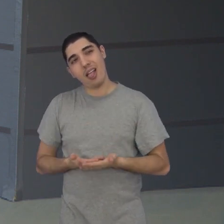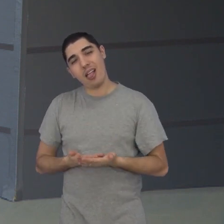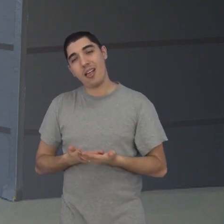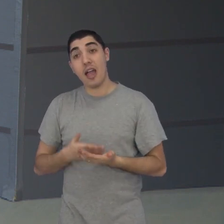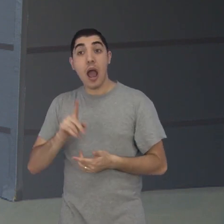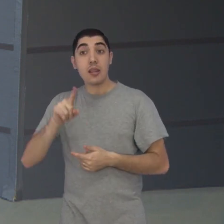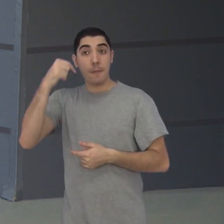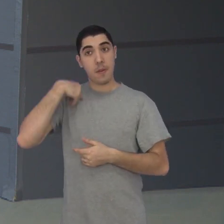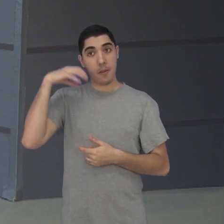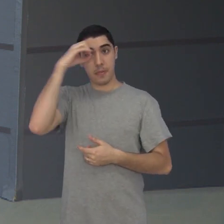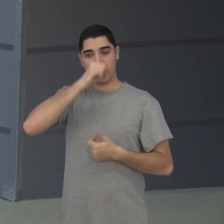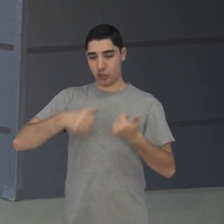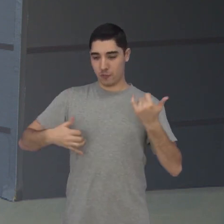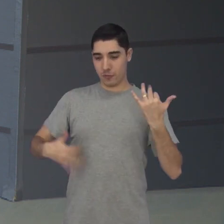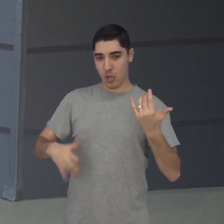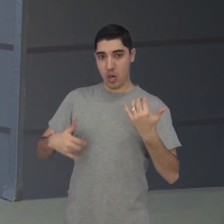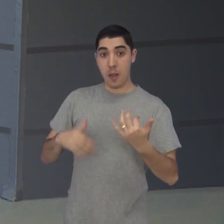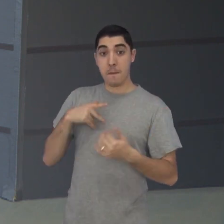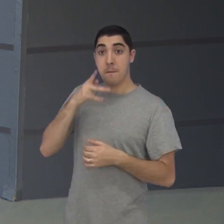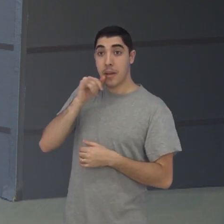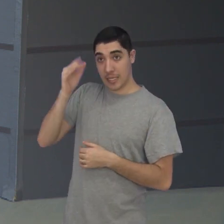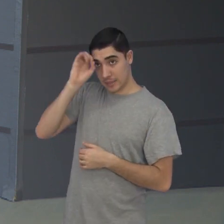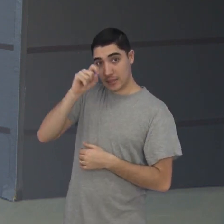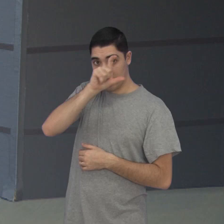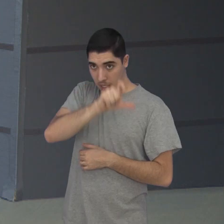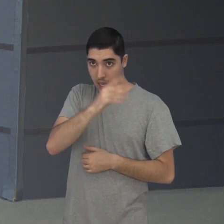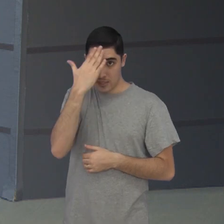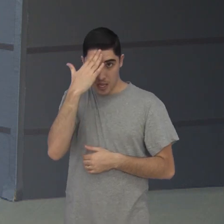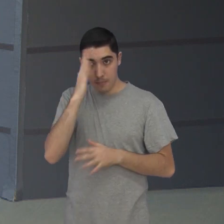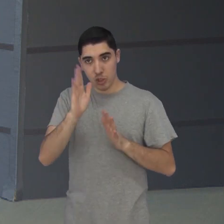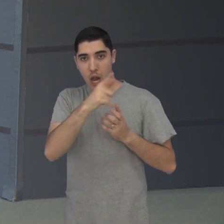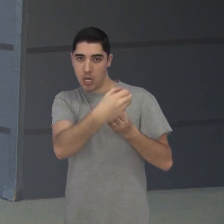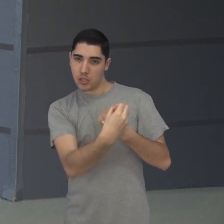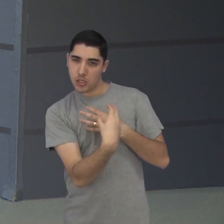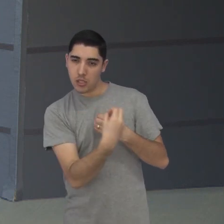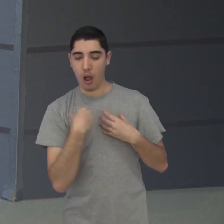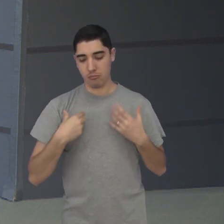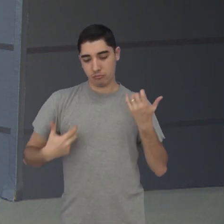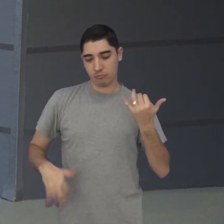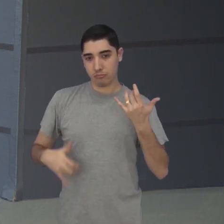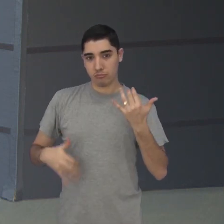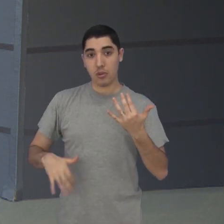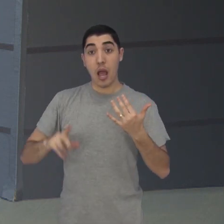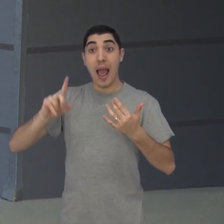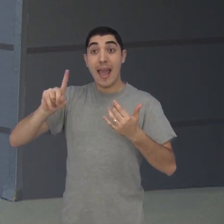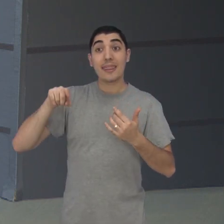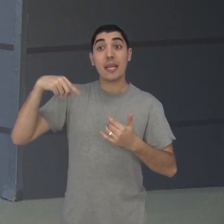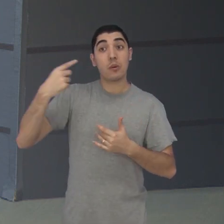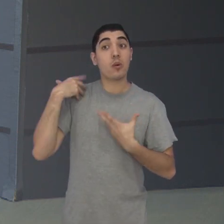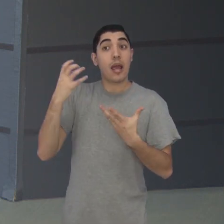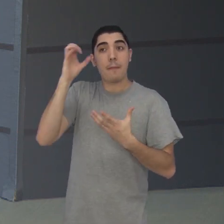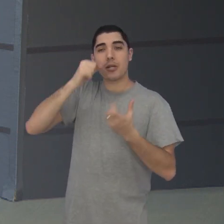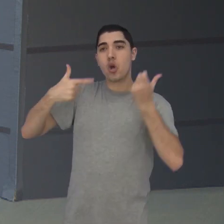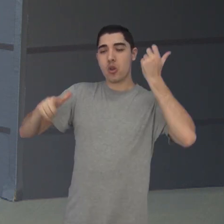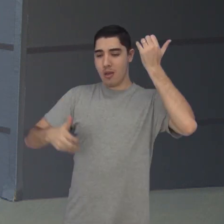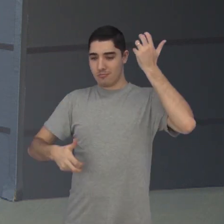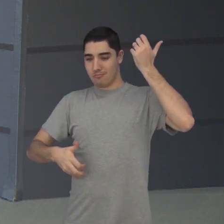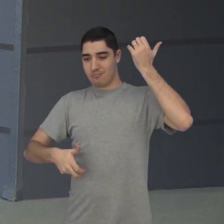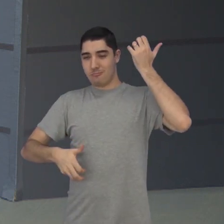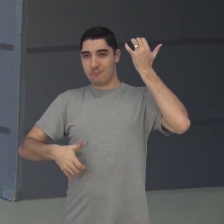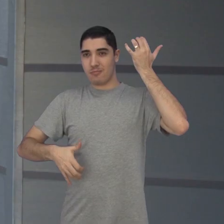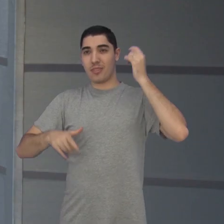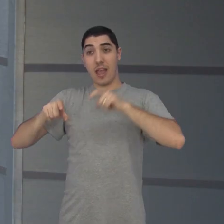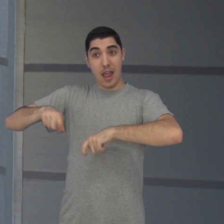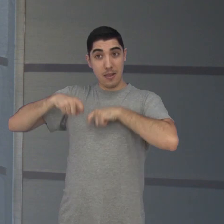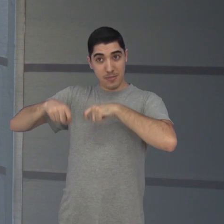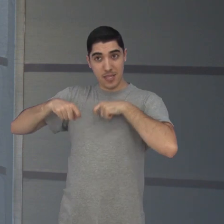tal. Aí aprendi a tocar violão. Meu pai sabe tocar, me ensinou a tocar violão. E cismei de aprender a tocar viola caipira. Eu tenho que